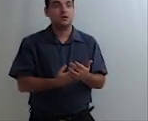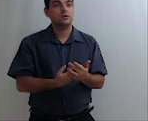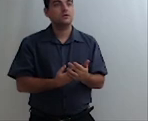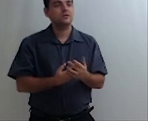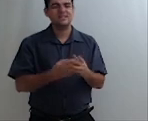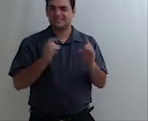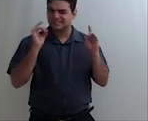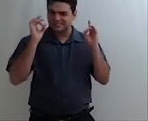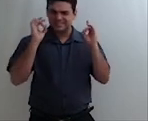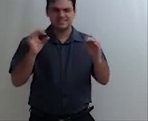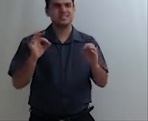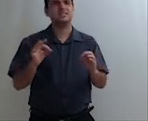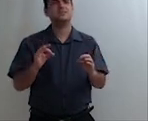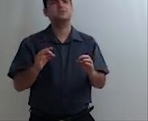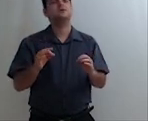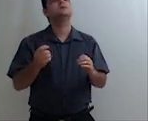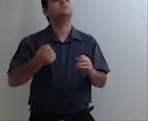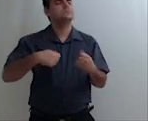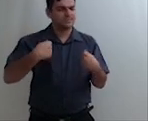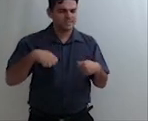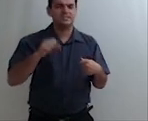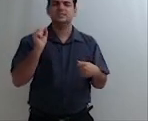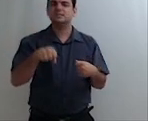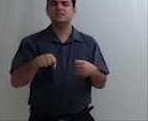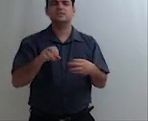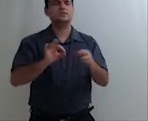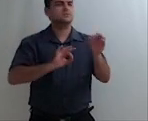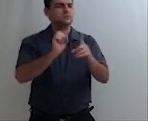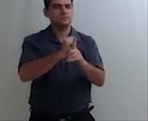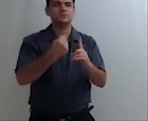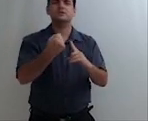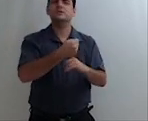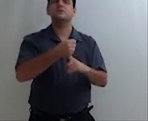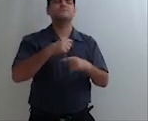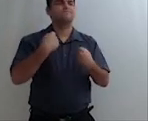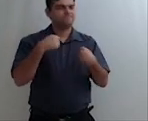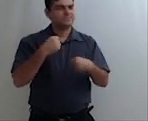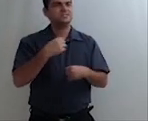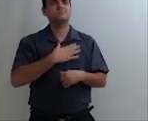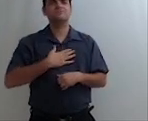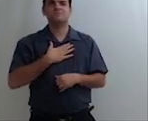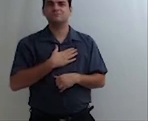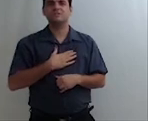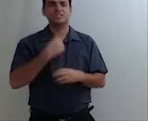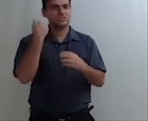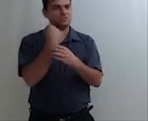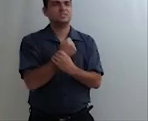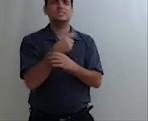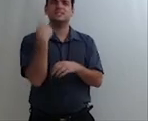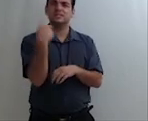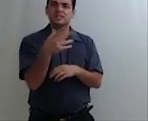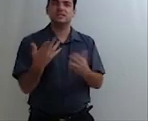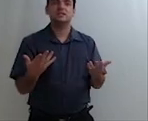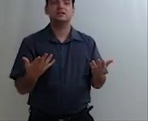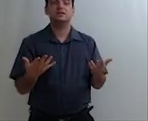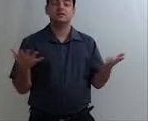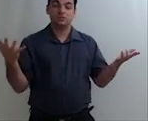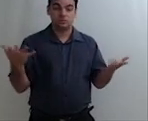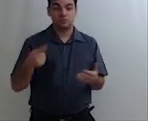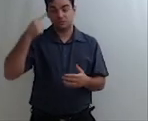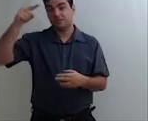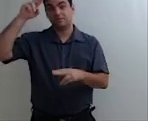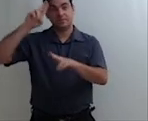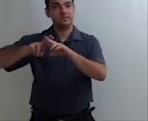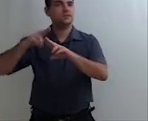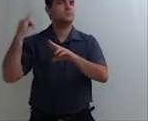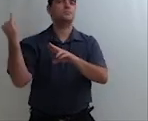resguardar a ordem pública a prisão preventiva é medida essencial para garantia da instrução criminal as